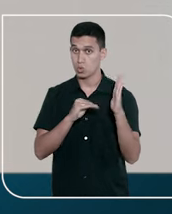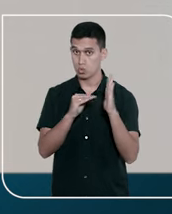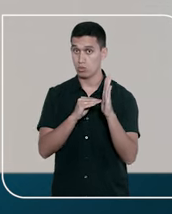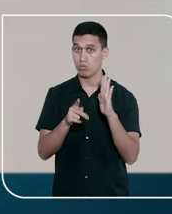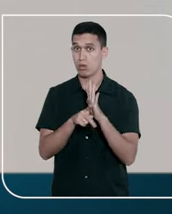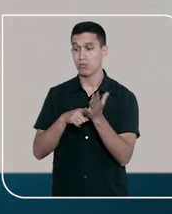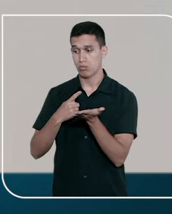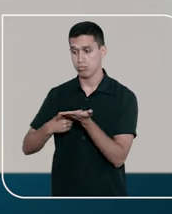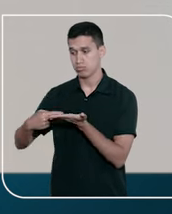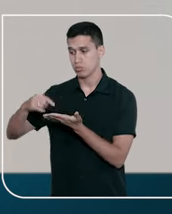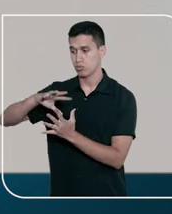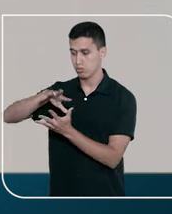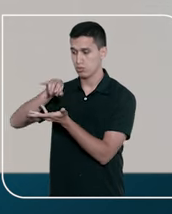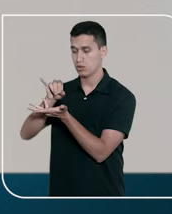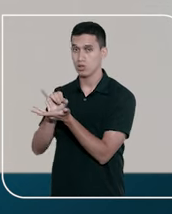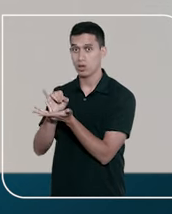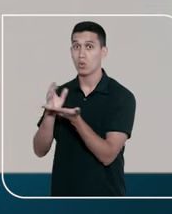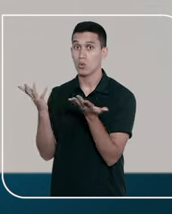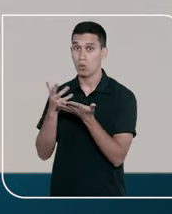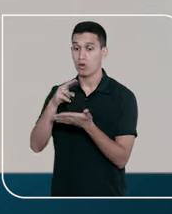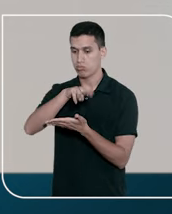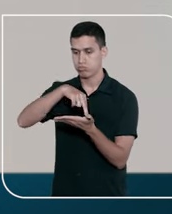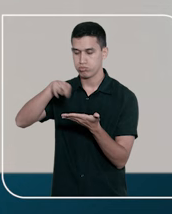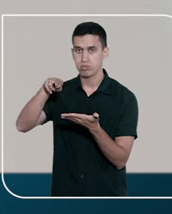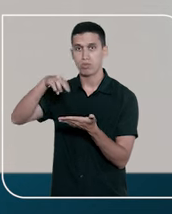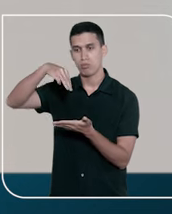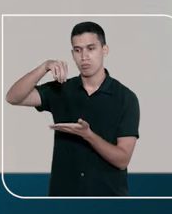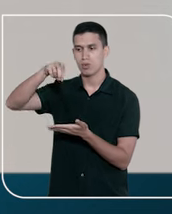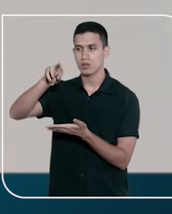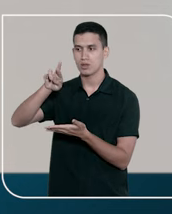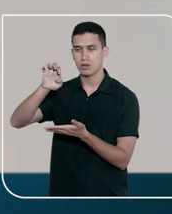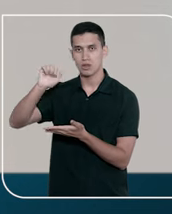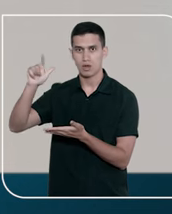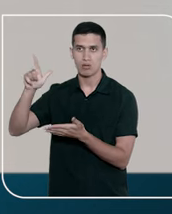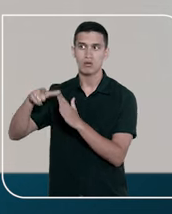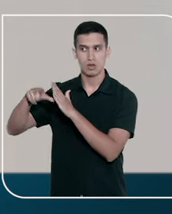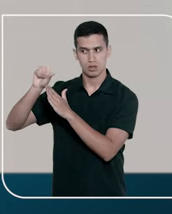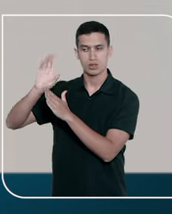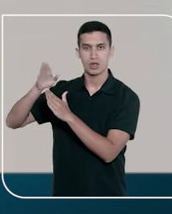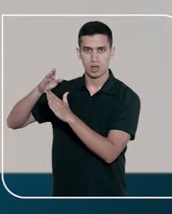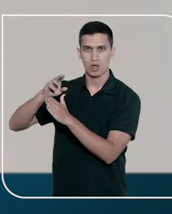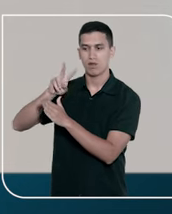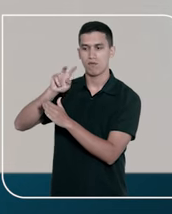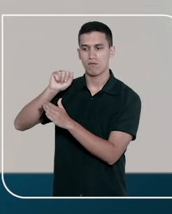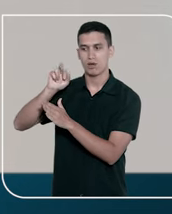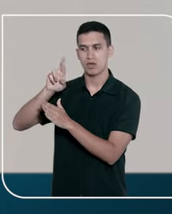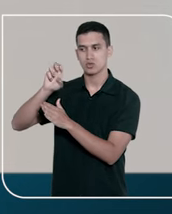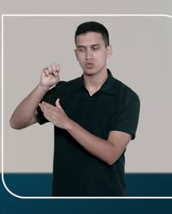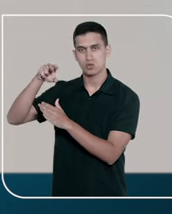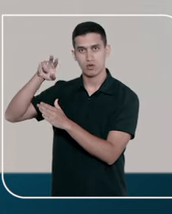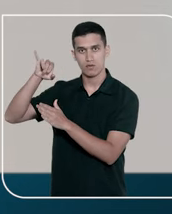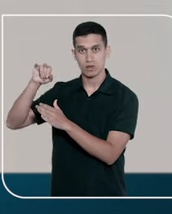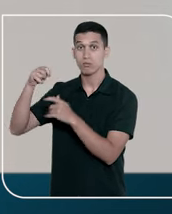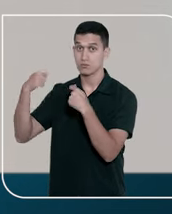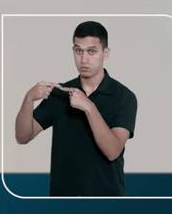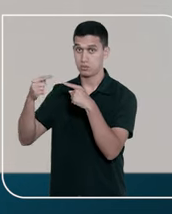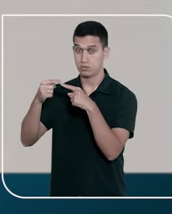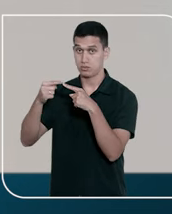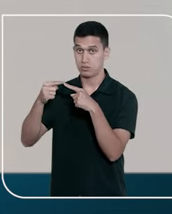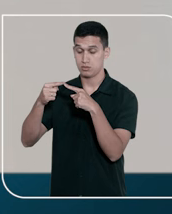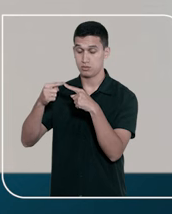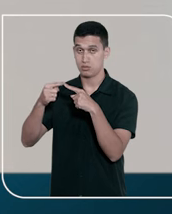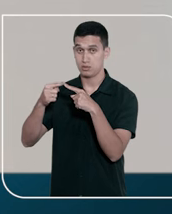internacionais, atualmente a Convenção de Montreal, antes a Convenção de Varsóvia, deveriam ser aplicadas, sob pena de